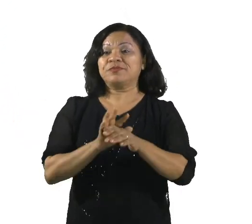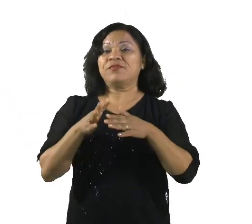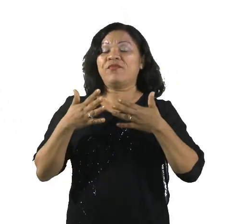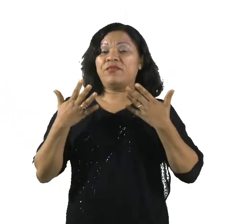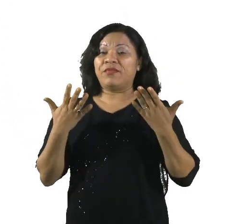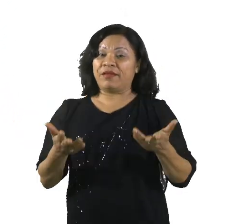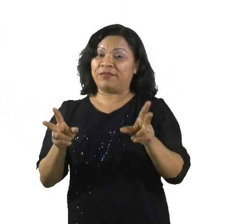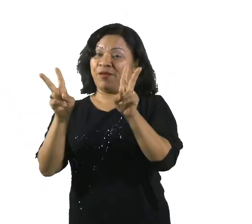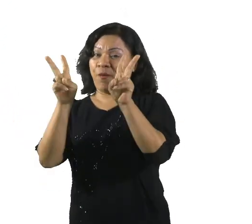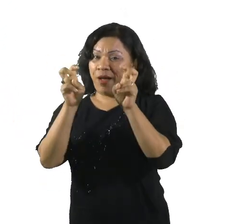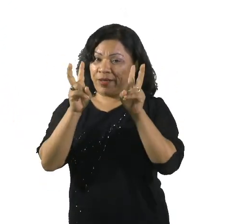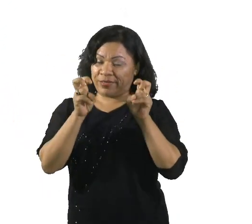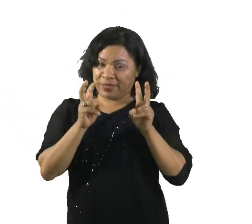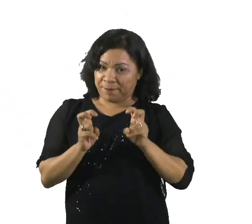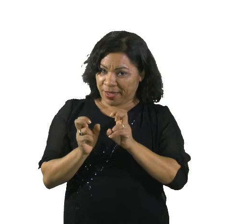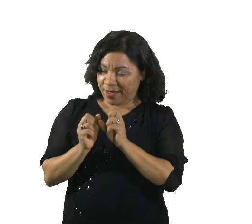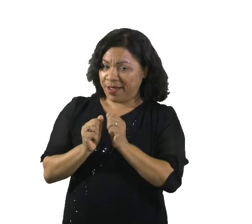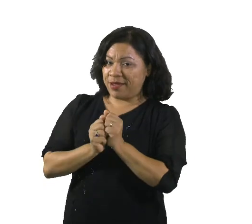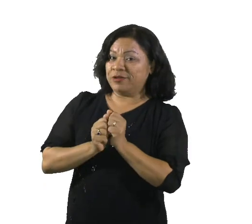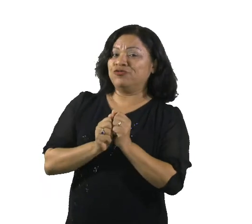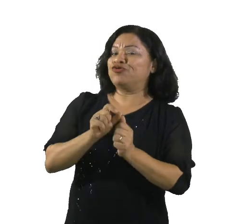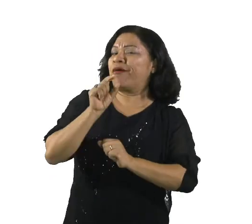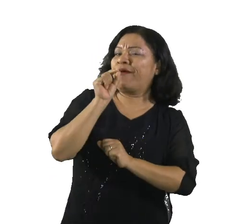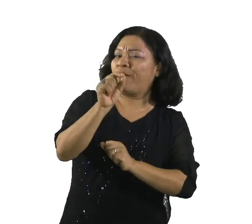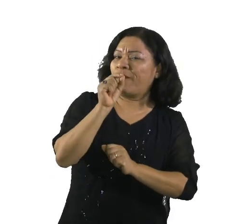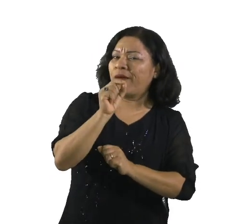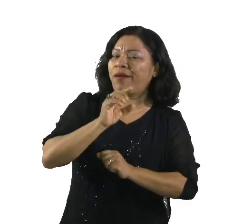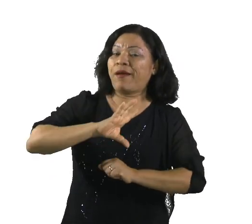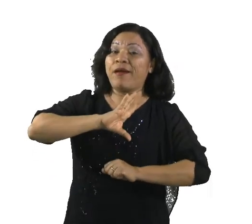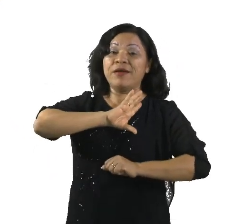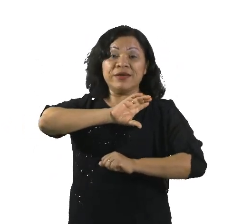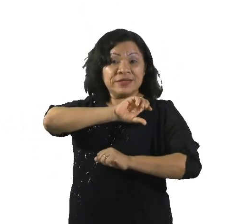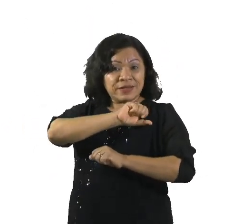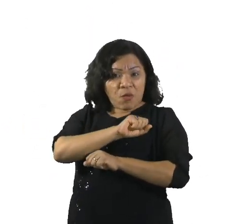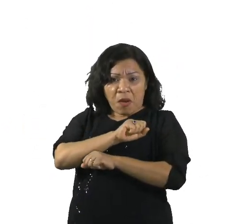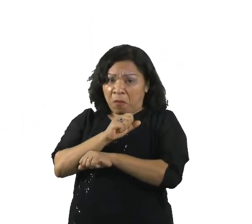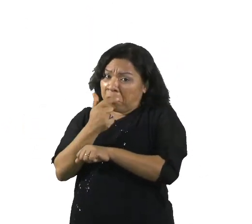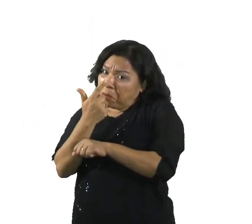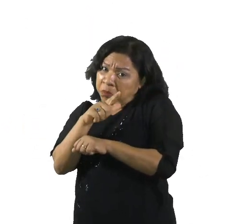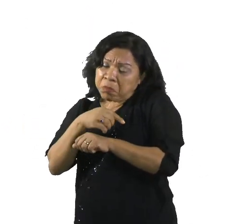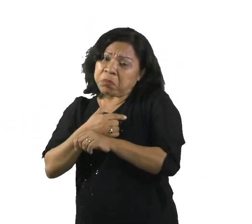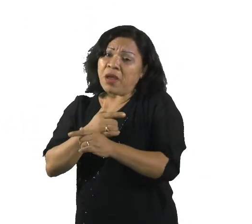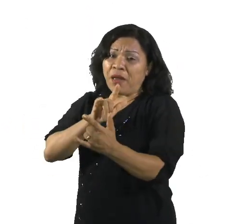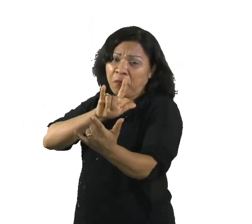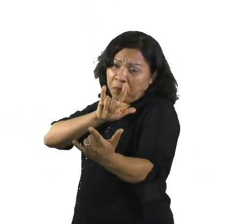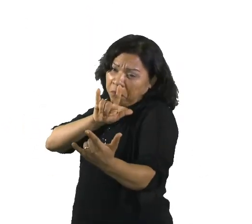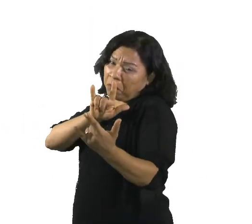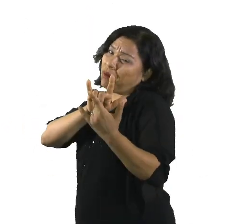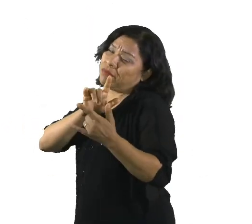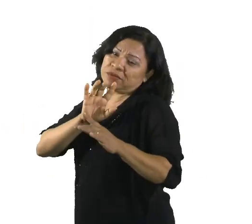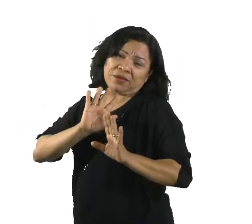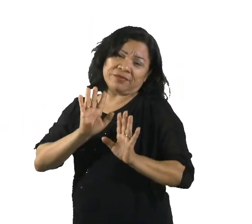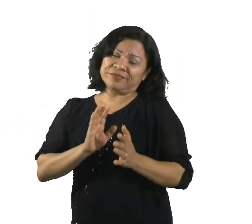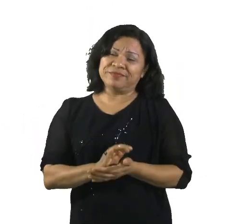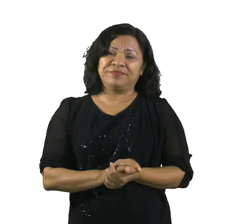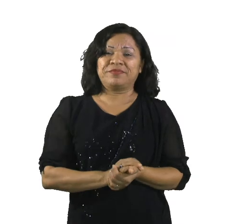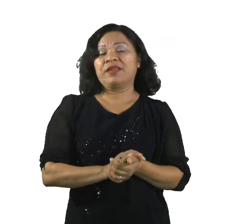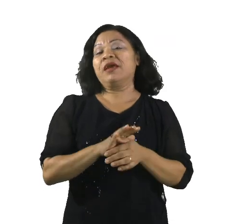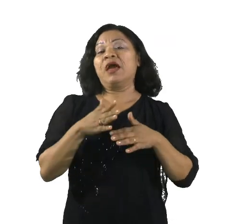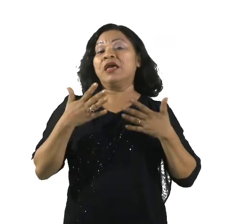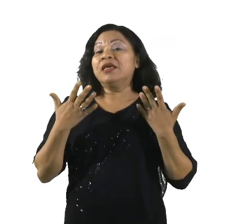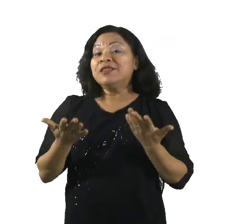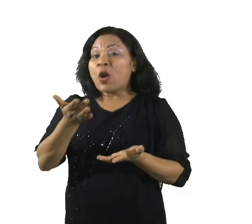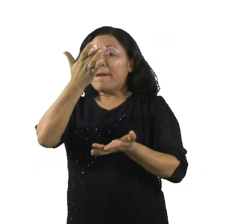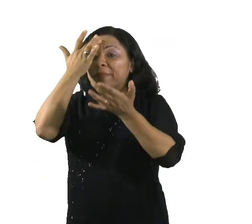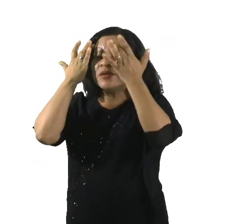dessa obra são amores não correspondidos, por isso que tantas pessoas se identificam com a obra e esse tipo